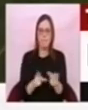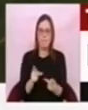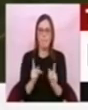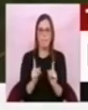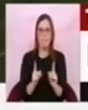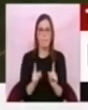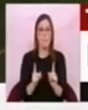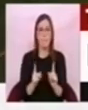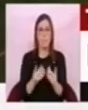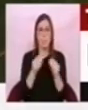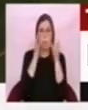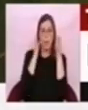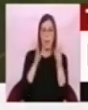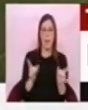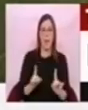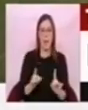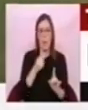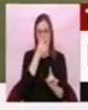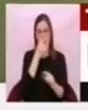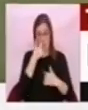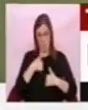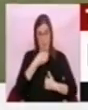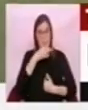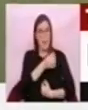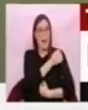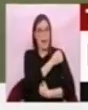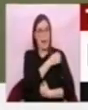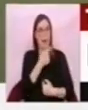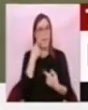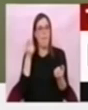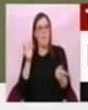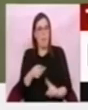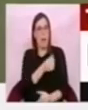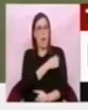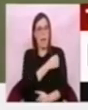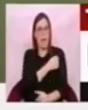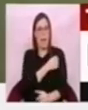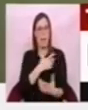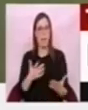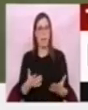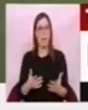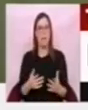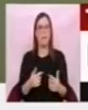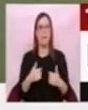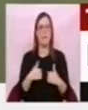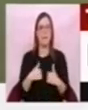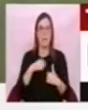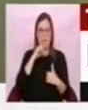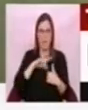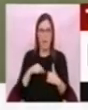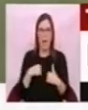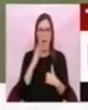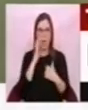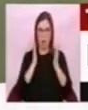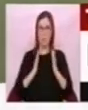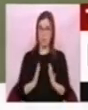porventura, não capta tantas atenções. Mas esta mesma pessoa que perdeu a casa, quando voltar a ter uma casa, ela consegue